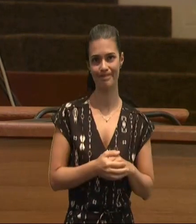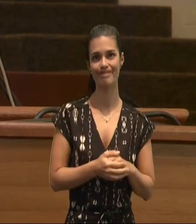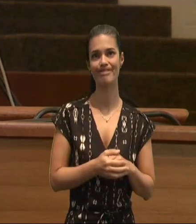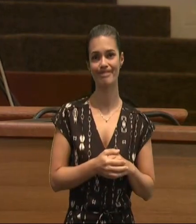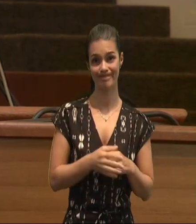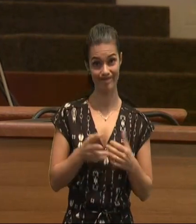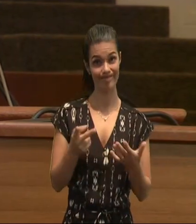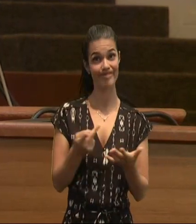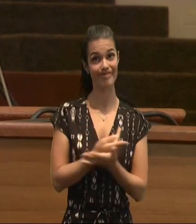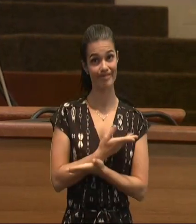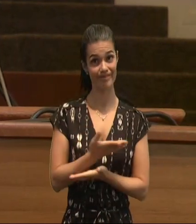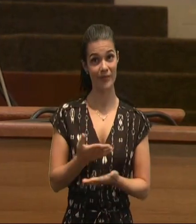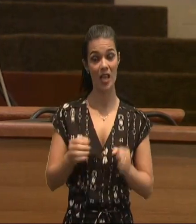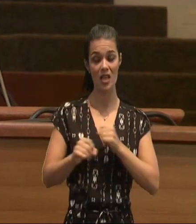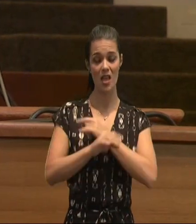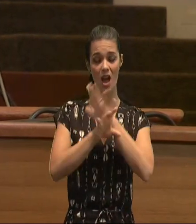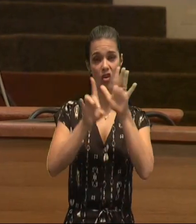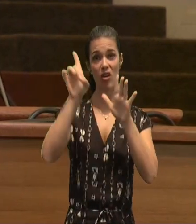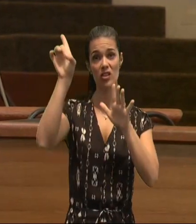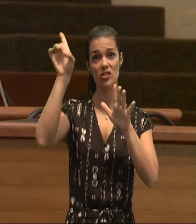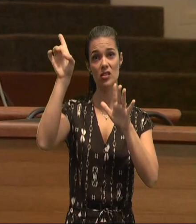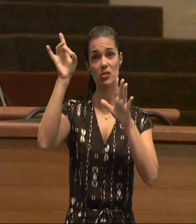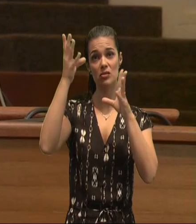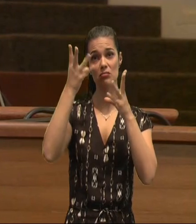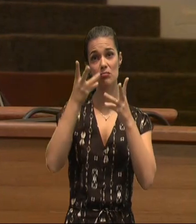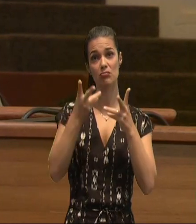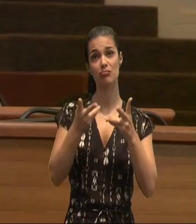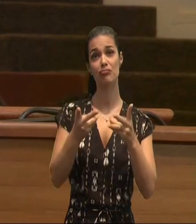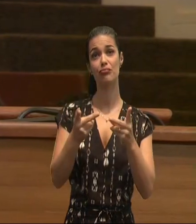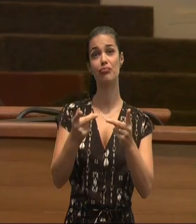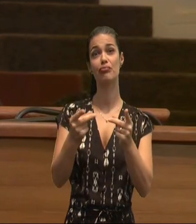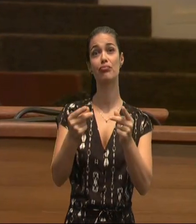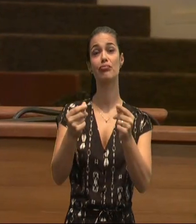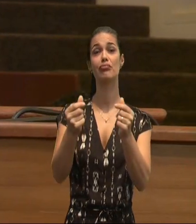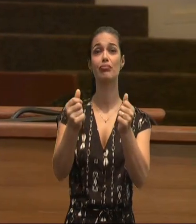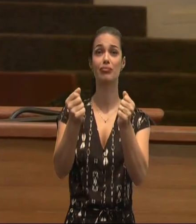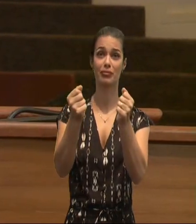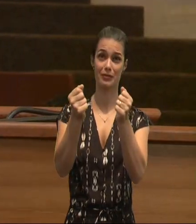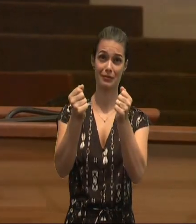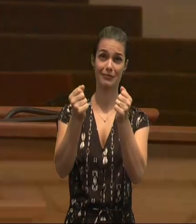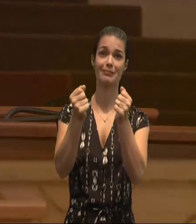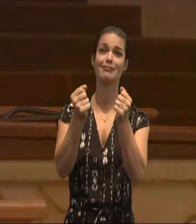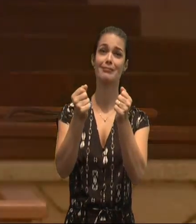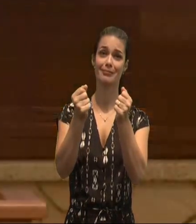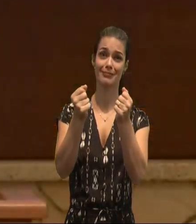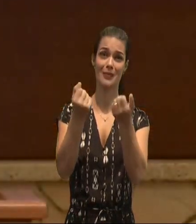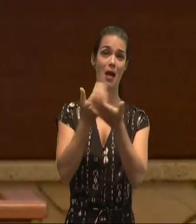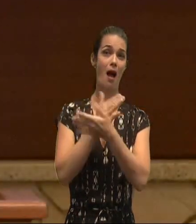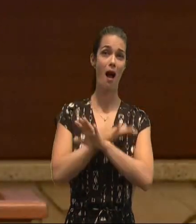Foi-se a glória do Senhor. A glória do Senhor foi desterrada,